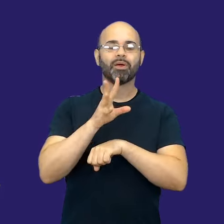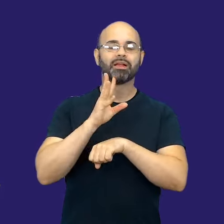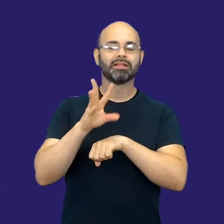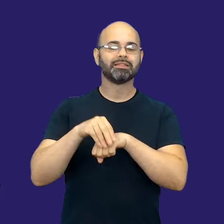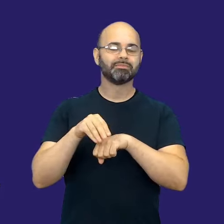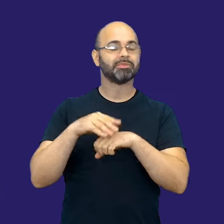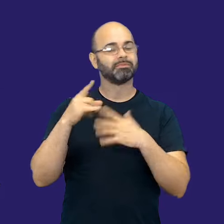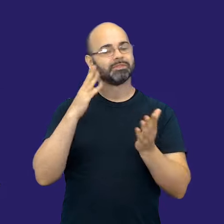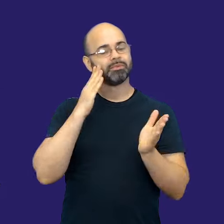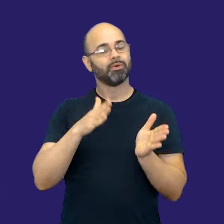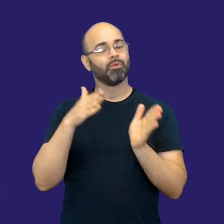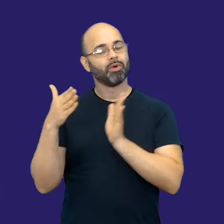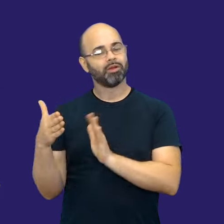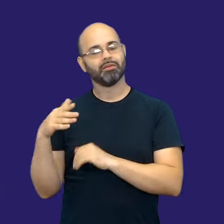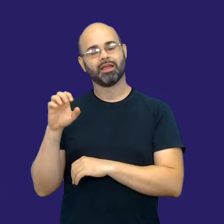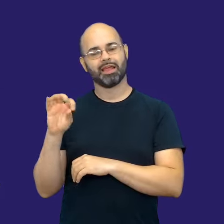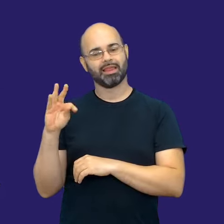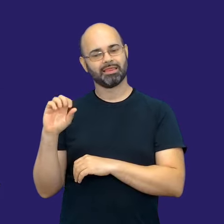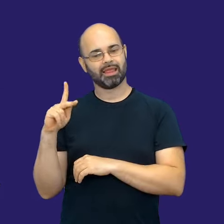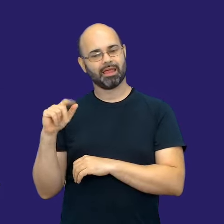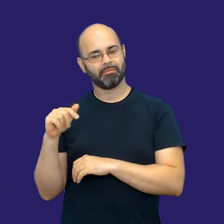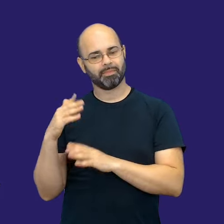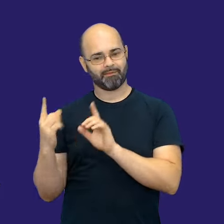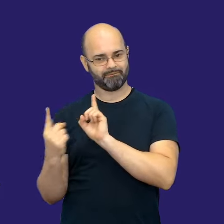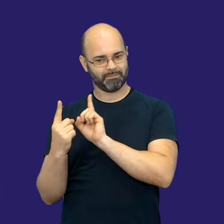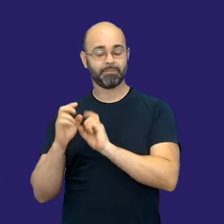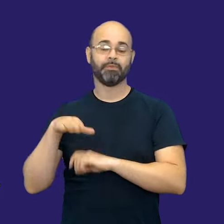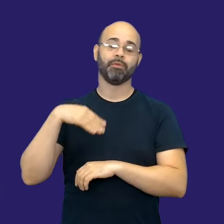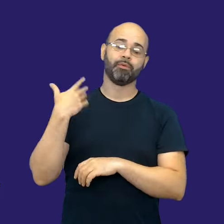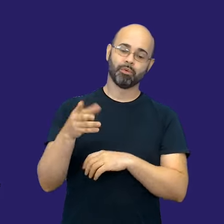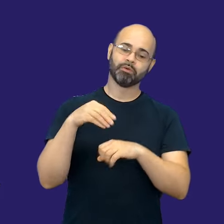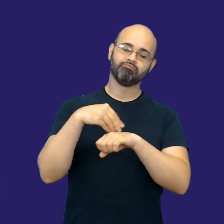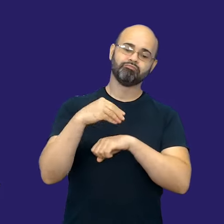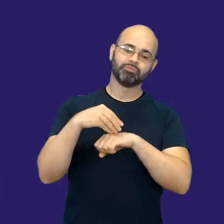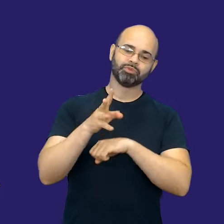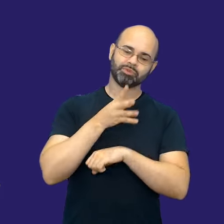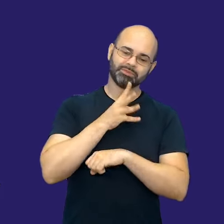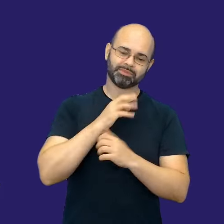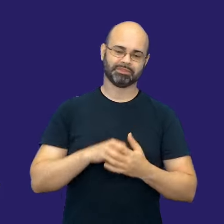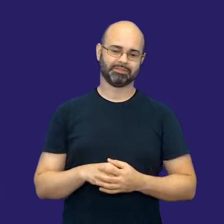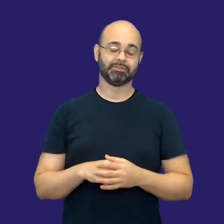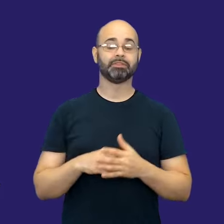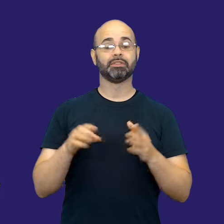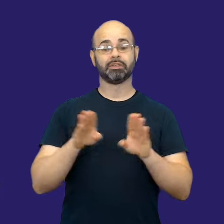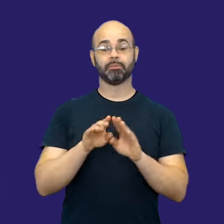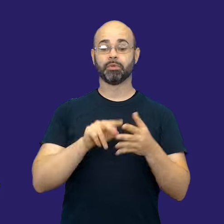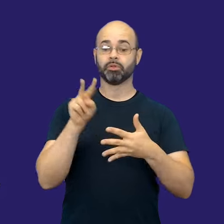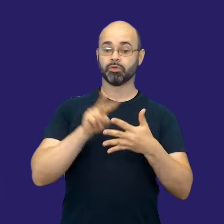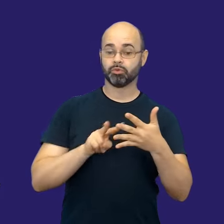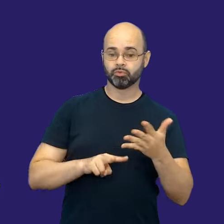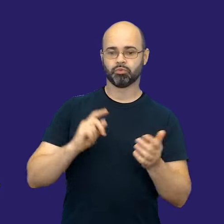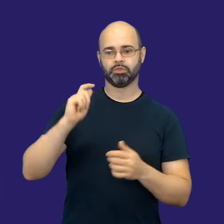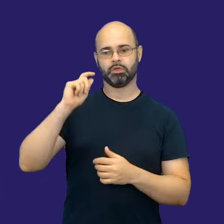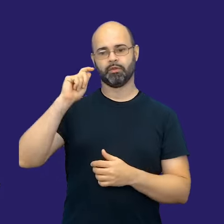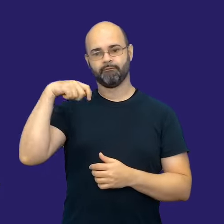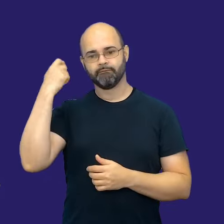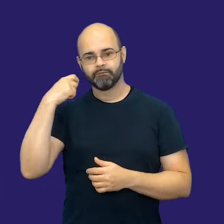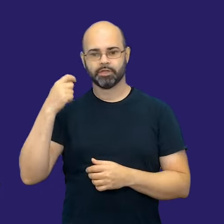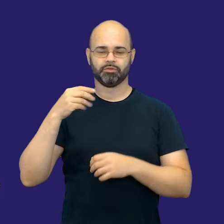formação de etapa, quando é pílula do conhecimento, tem as sugestões de leituras, de vídeo,